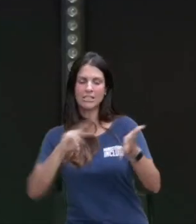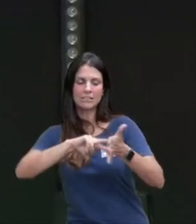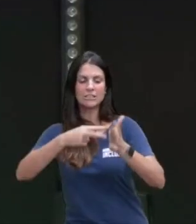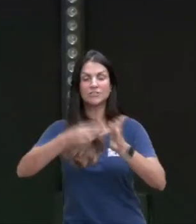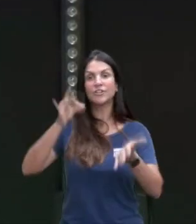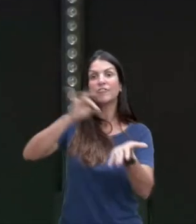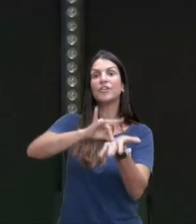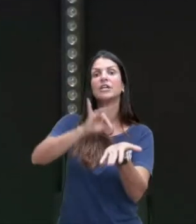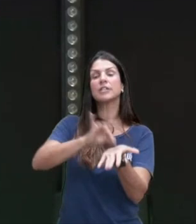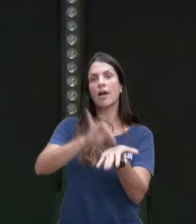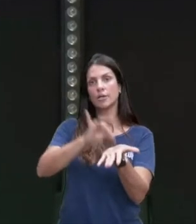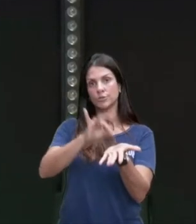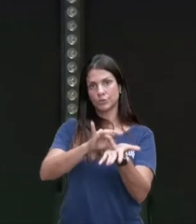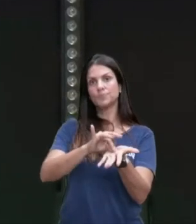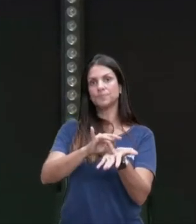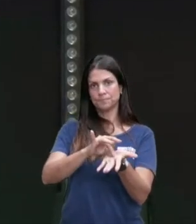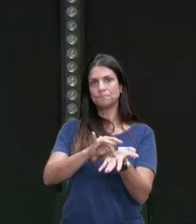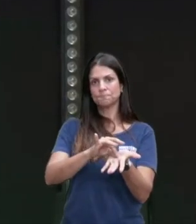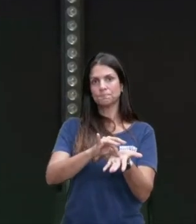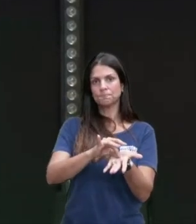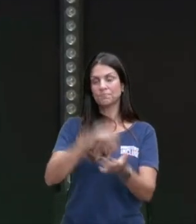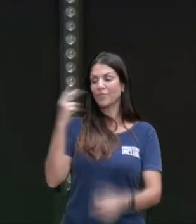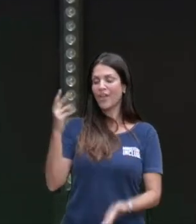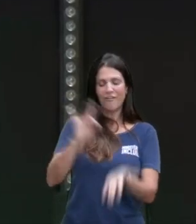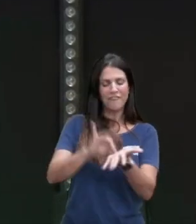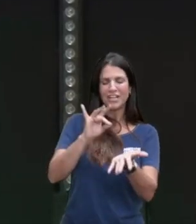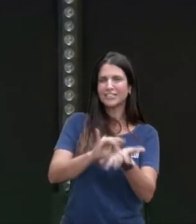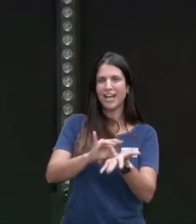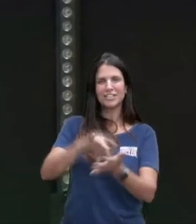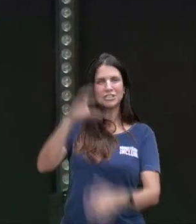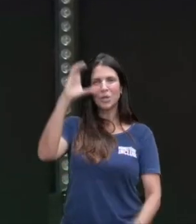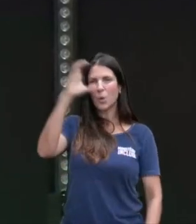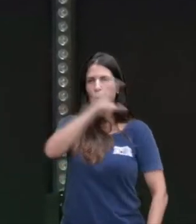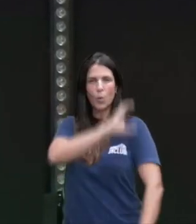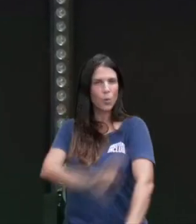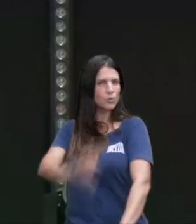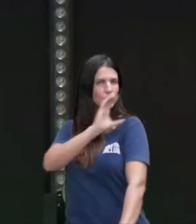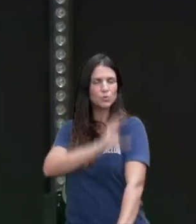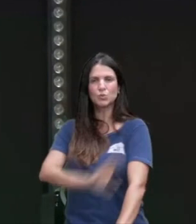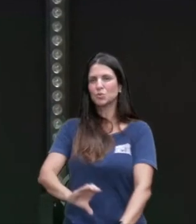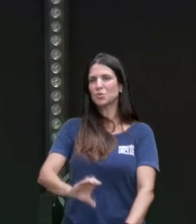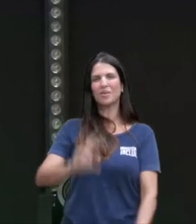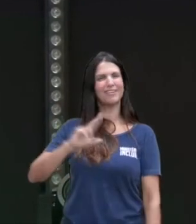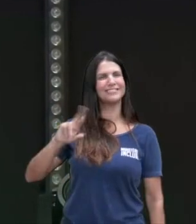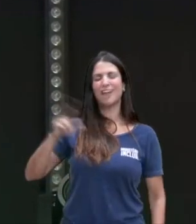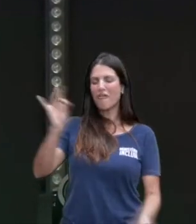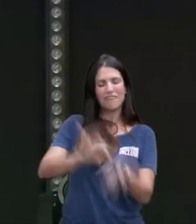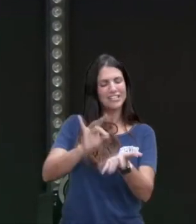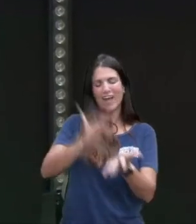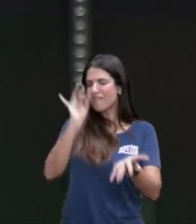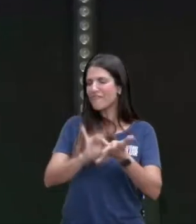Oi e a verdade independe da Cultura a verdade é a verdade e quem tá